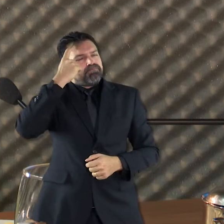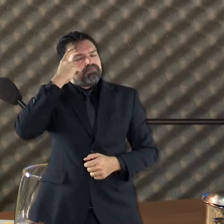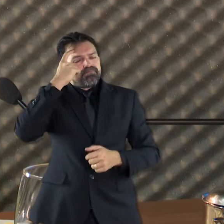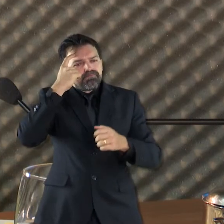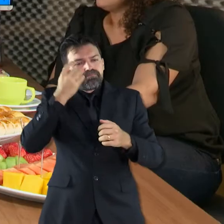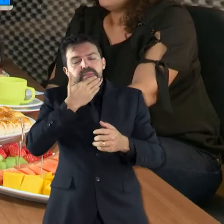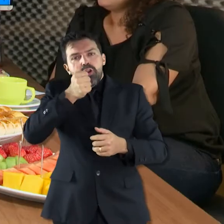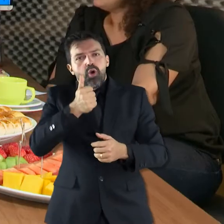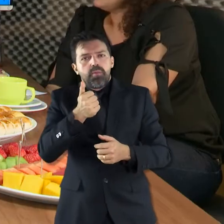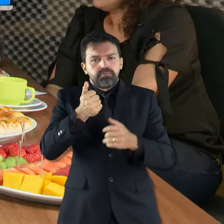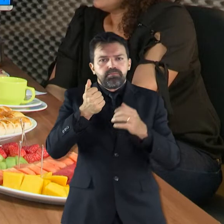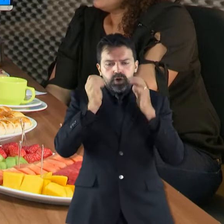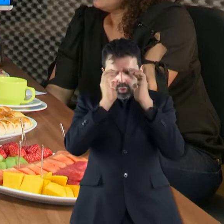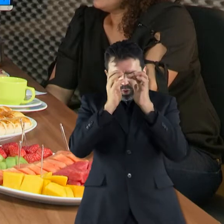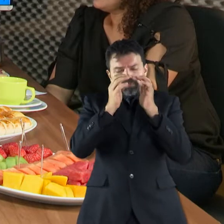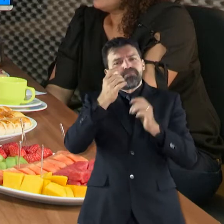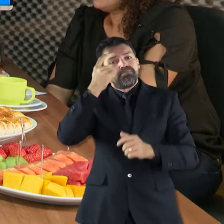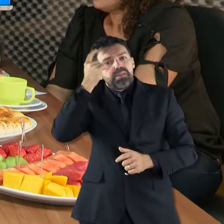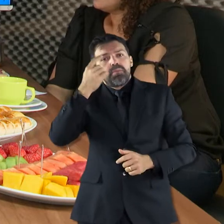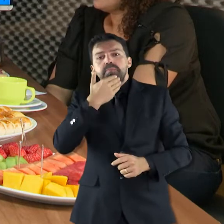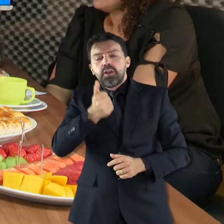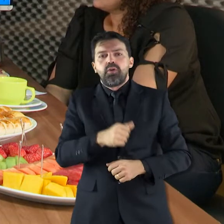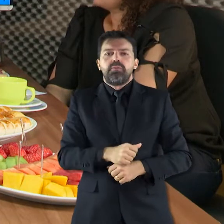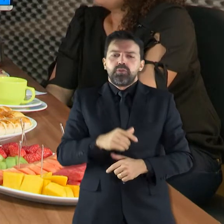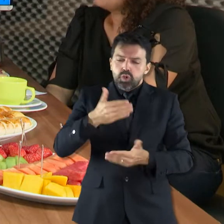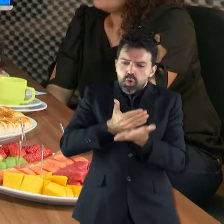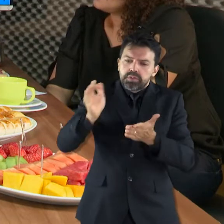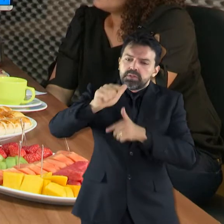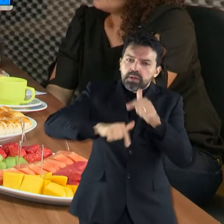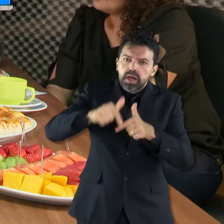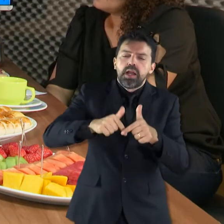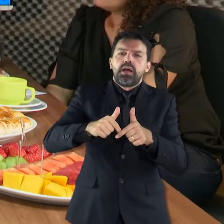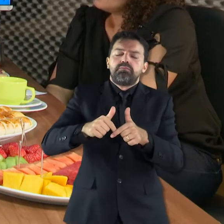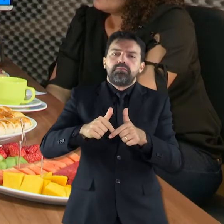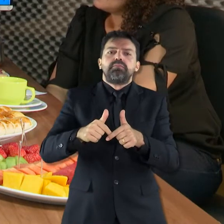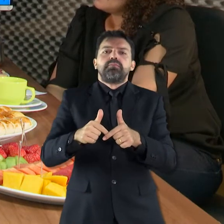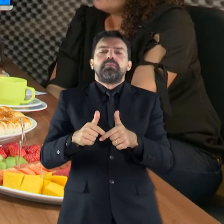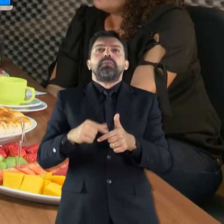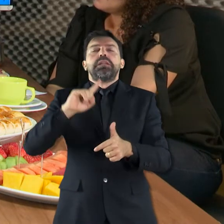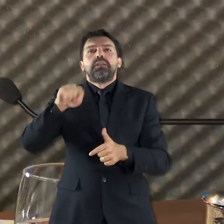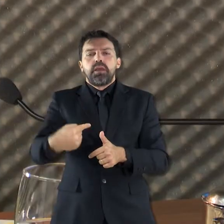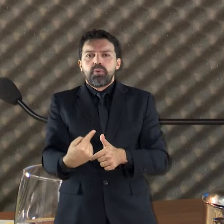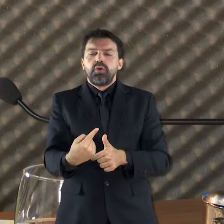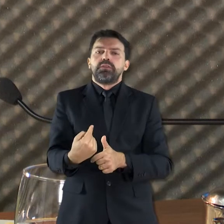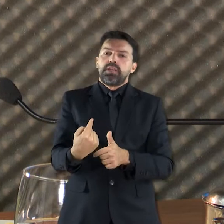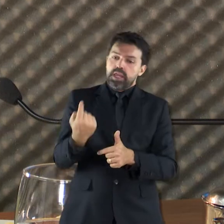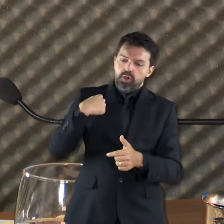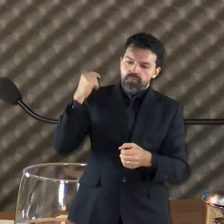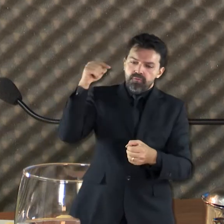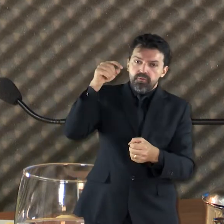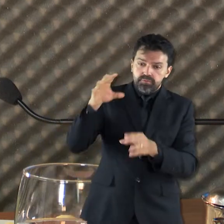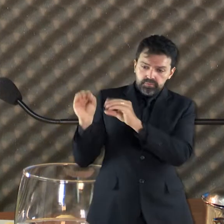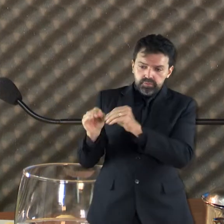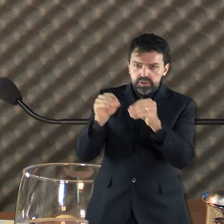aqui aí comecei a trabalhar e quando eu vim pra cá, pra Boa Vista, eu